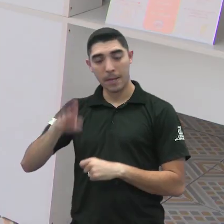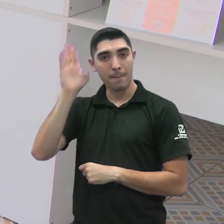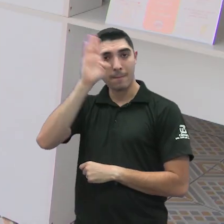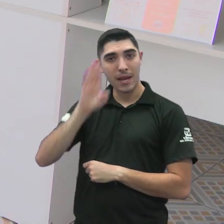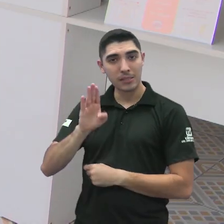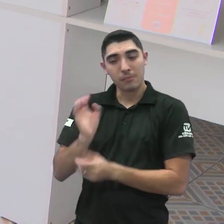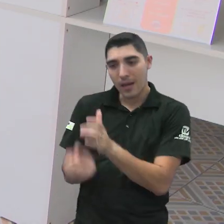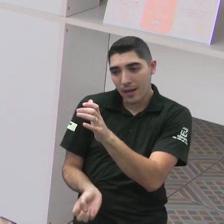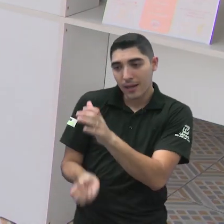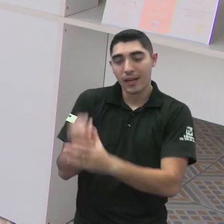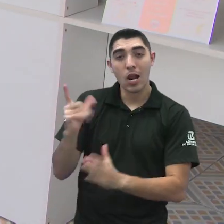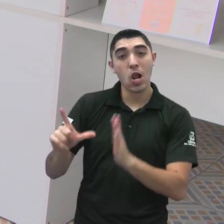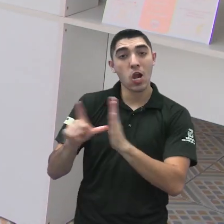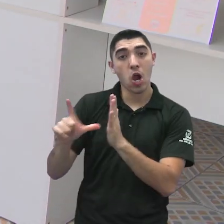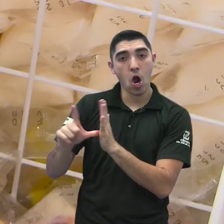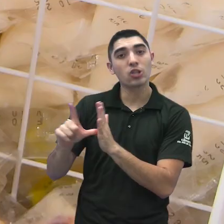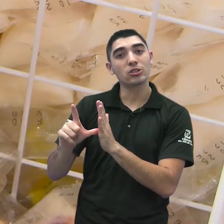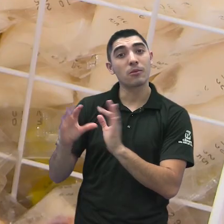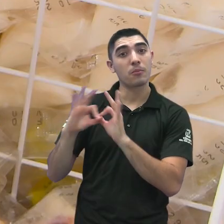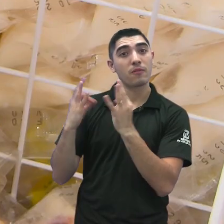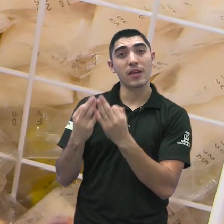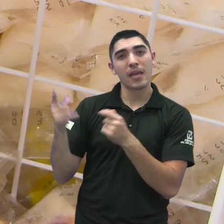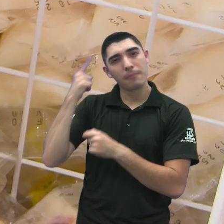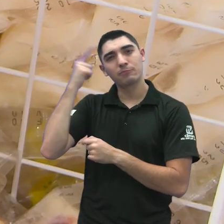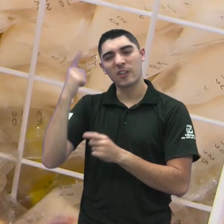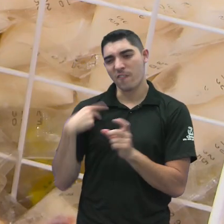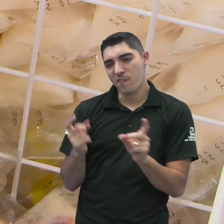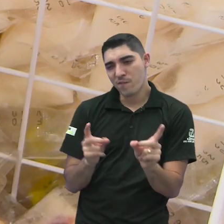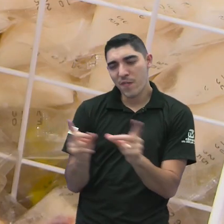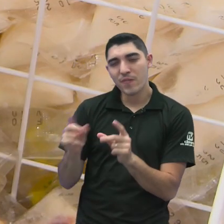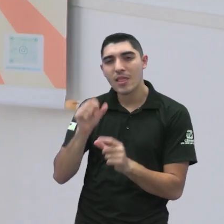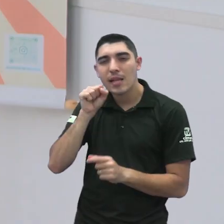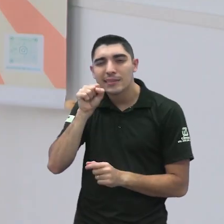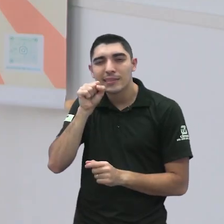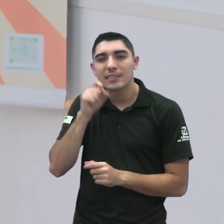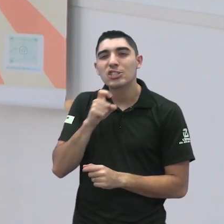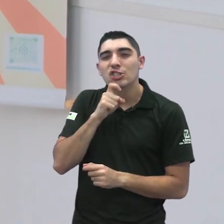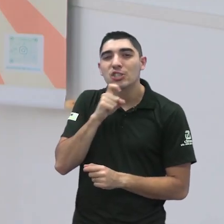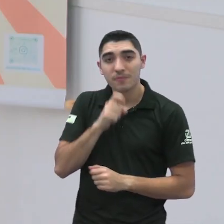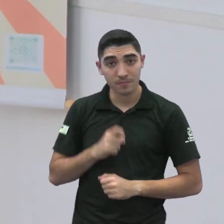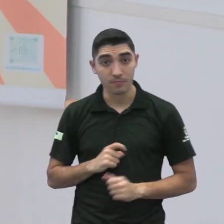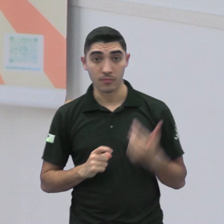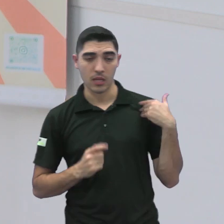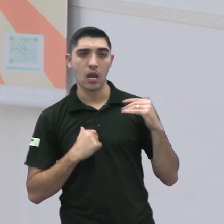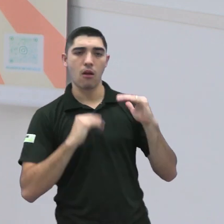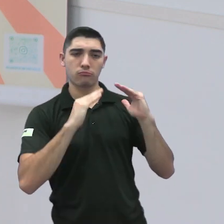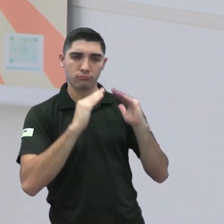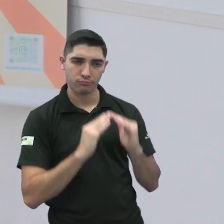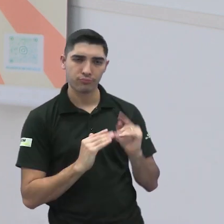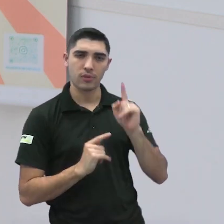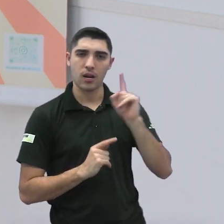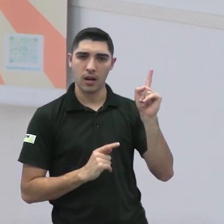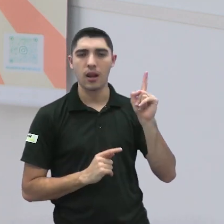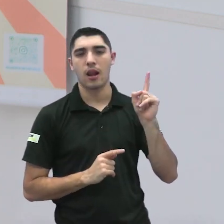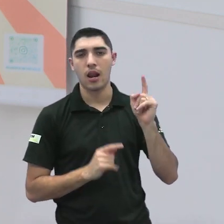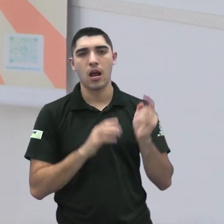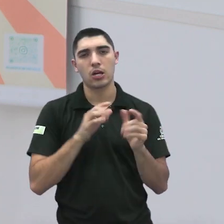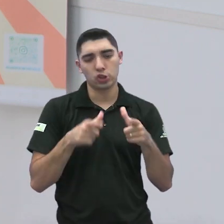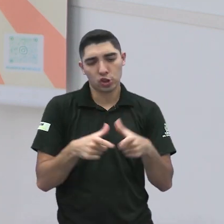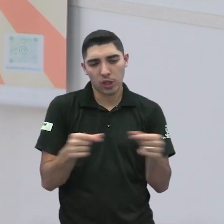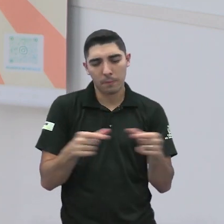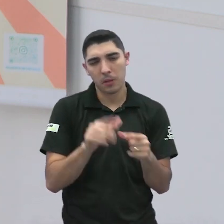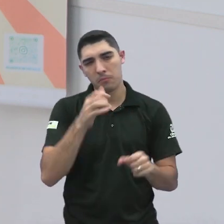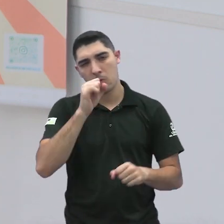um negócio familiar. Tudo começou com a venda de geladinhos gourmet. Bom, eu tive uma vida no Japão,